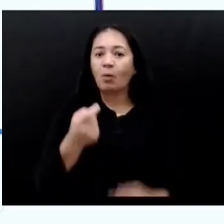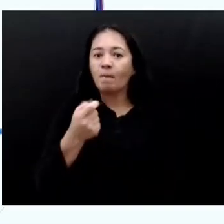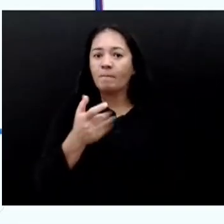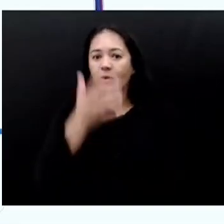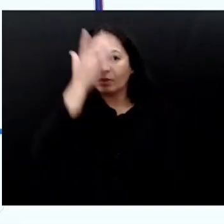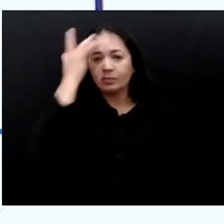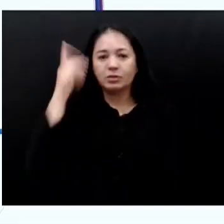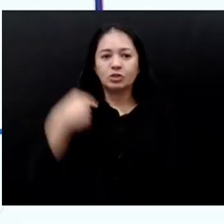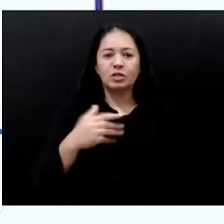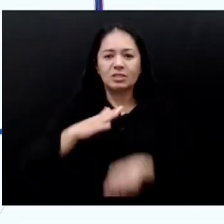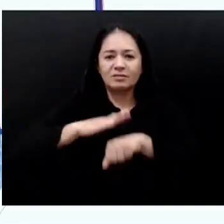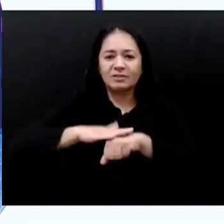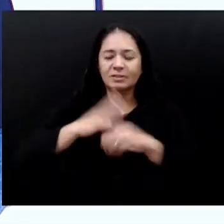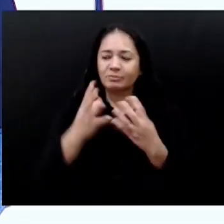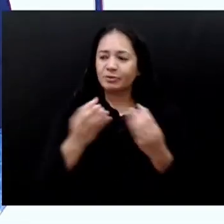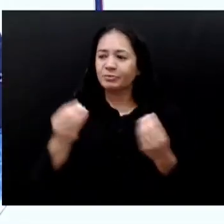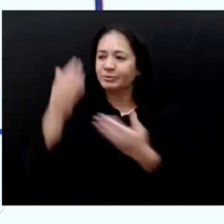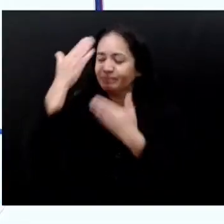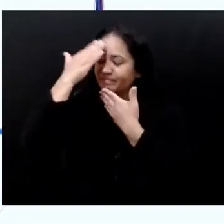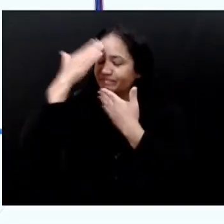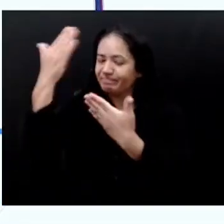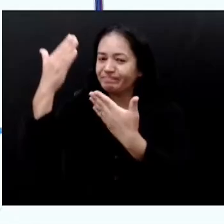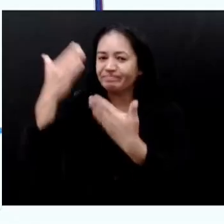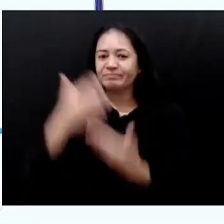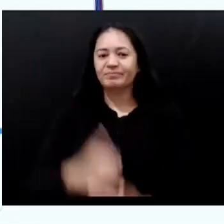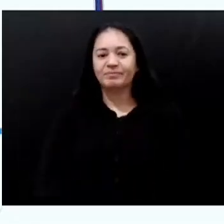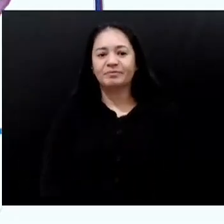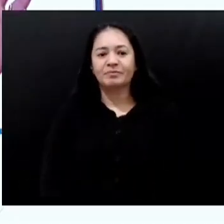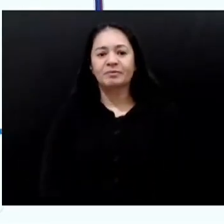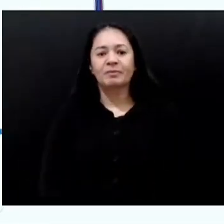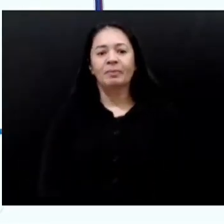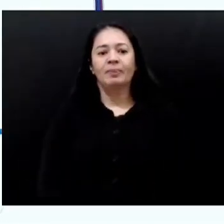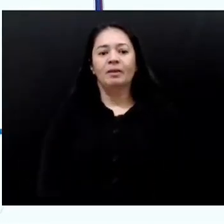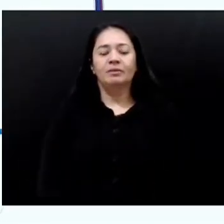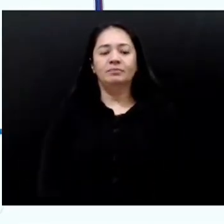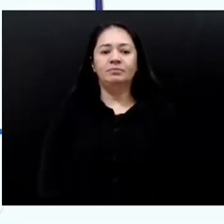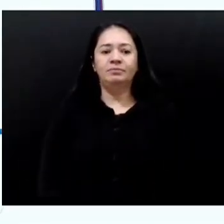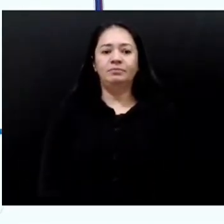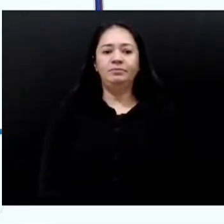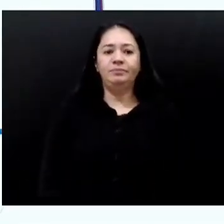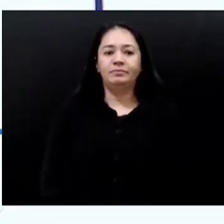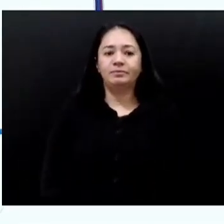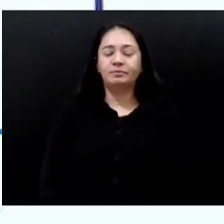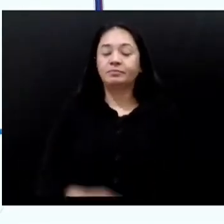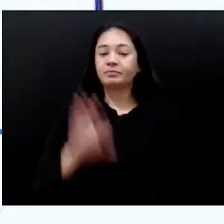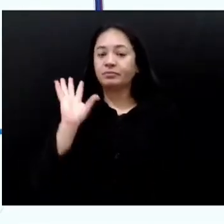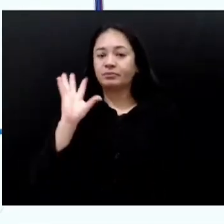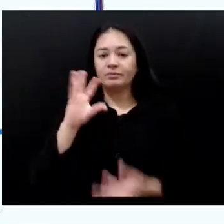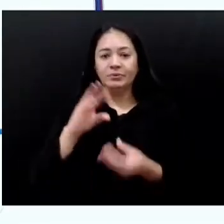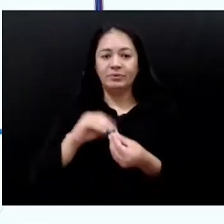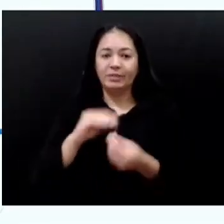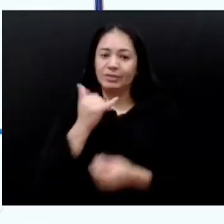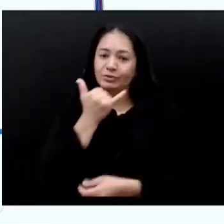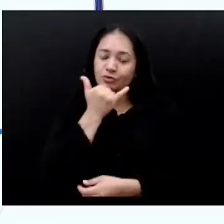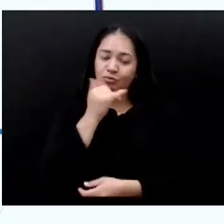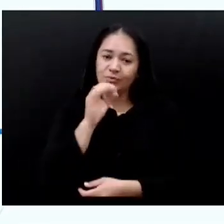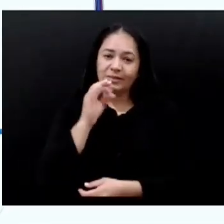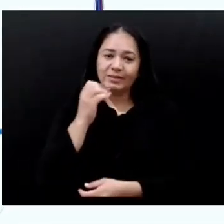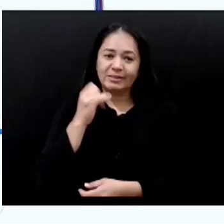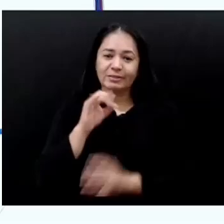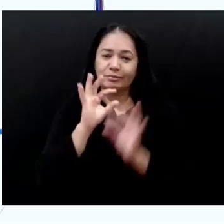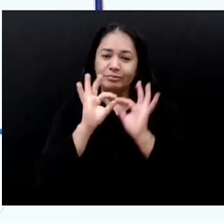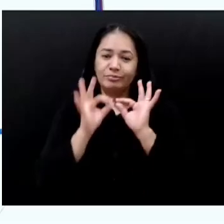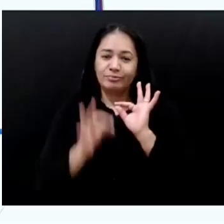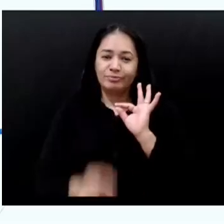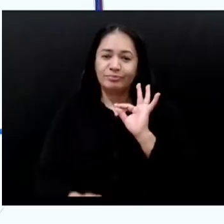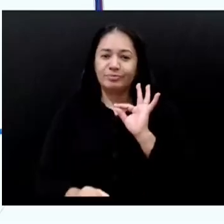muito obrigado à equipe também. Bom, para finalizar, gente, desculpa se eu estou tomando muito tempo de vocês. Afinal, hoje